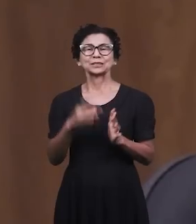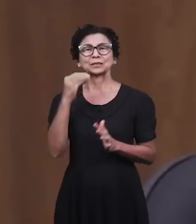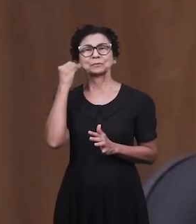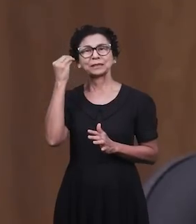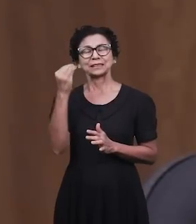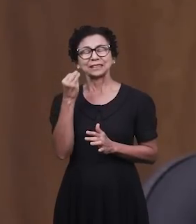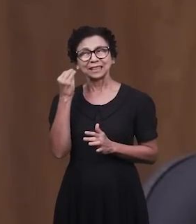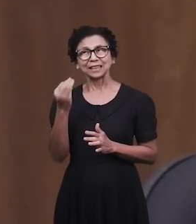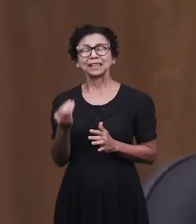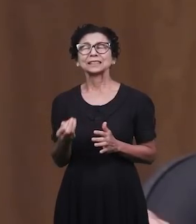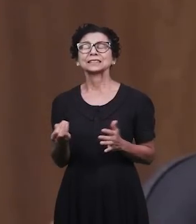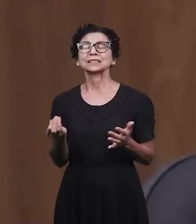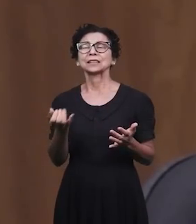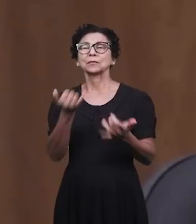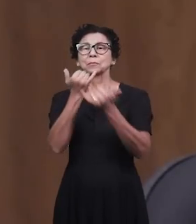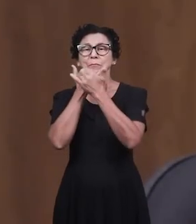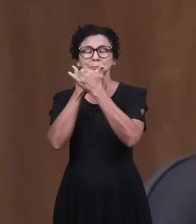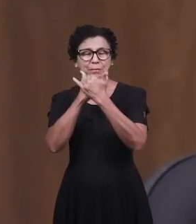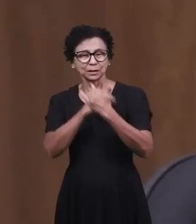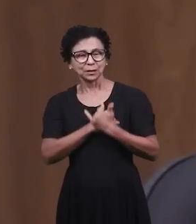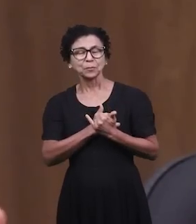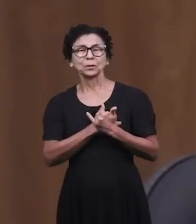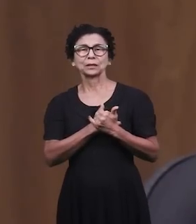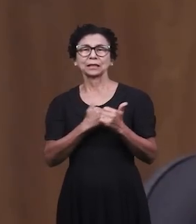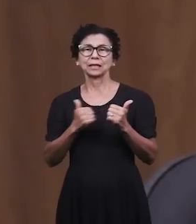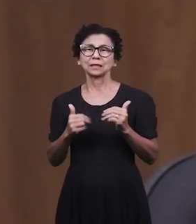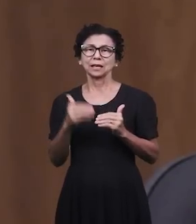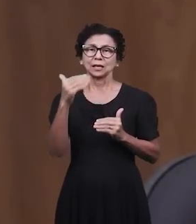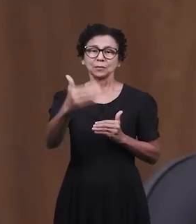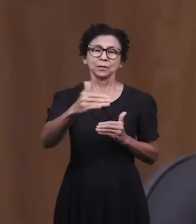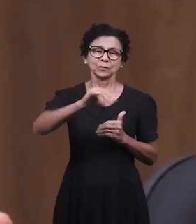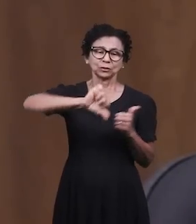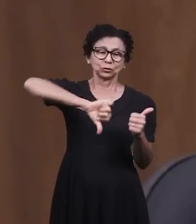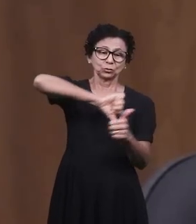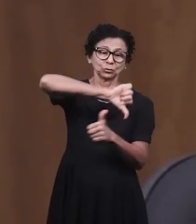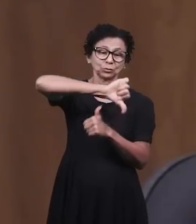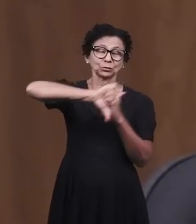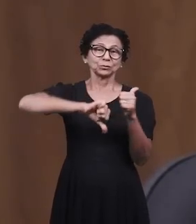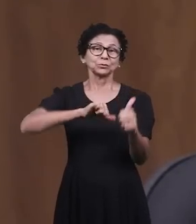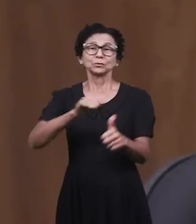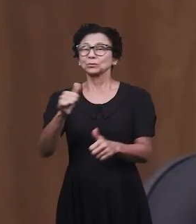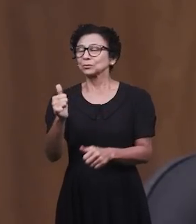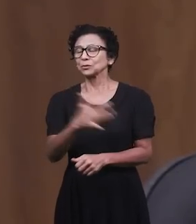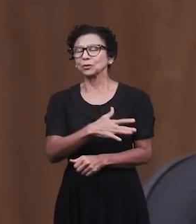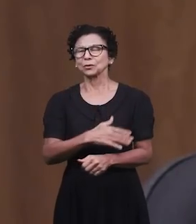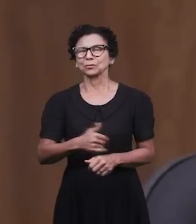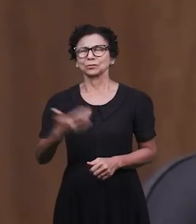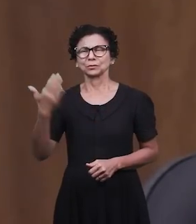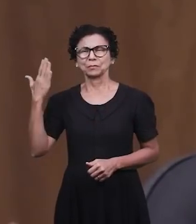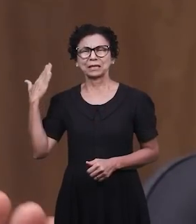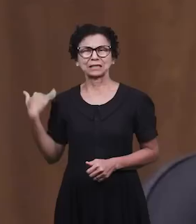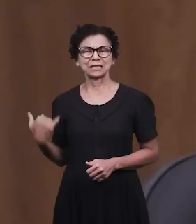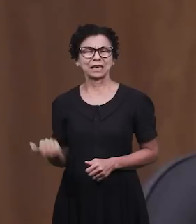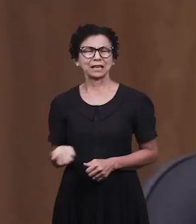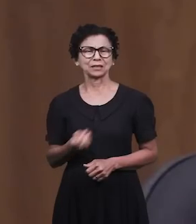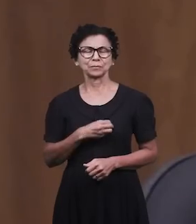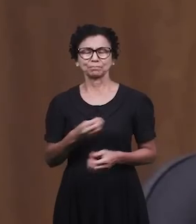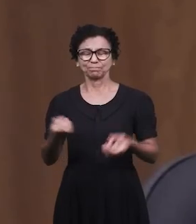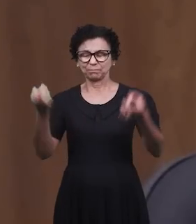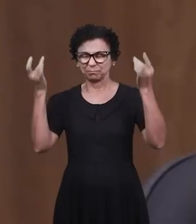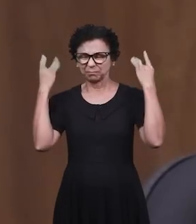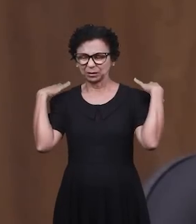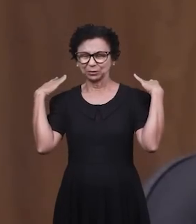Deus, teve os pecados perdoados, mudou a vida transformada, a vida que ele vivia antes não vive mais, agora